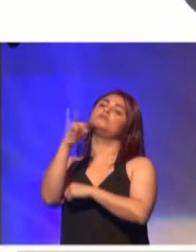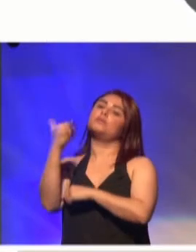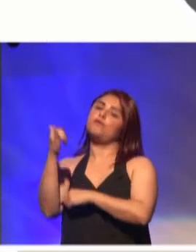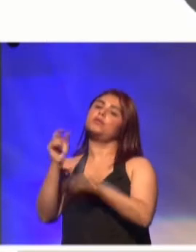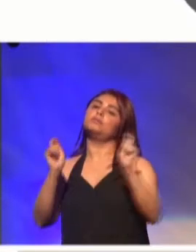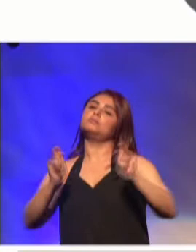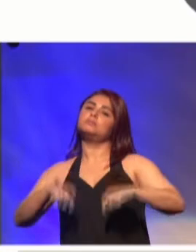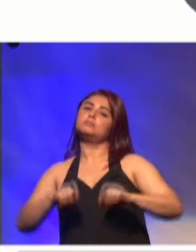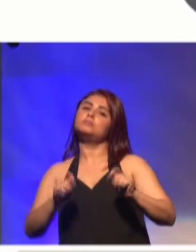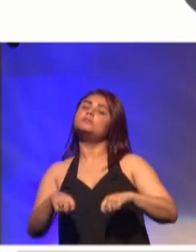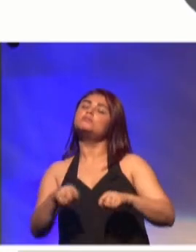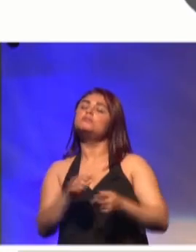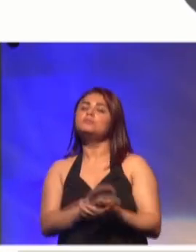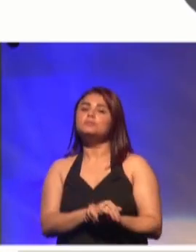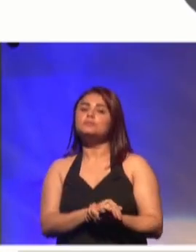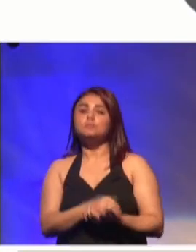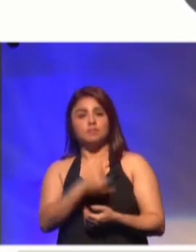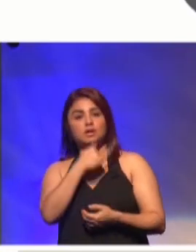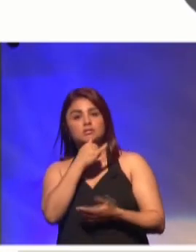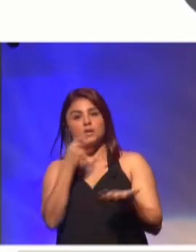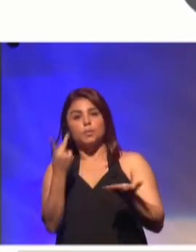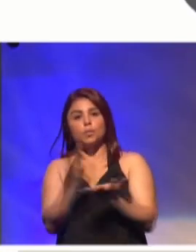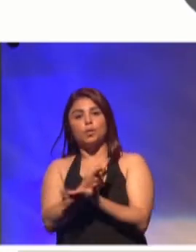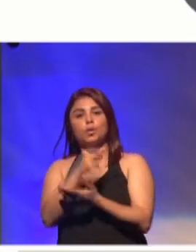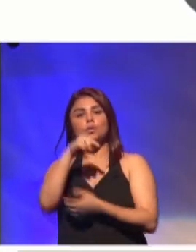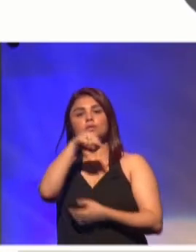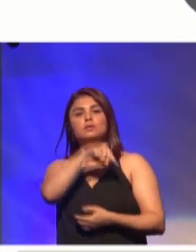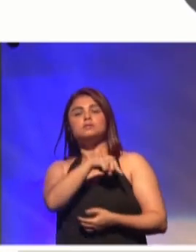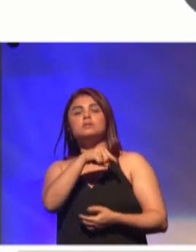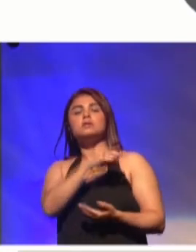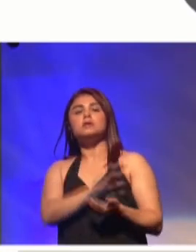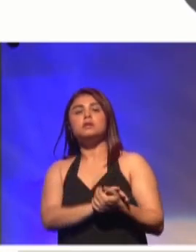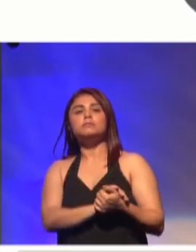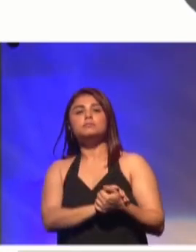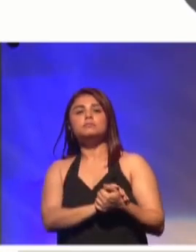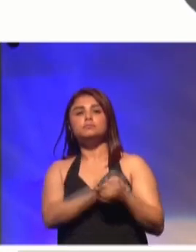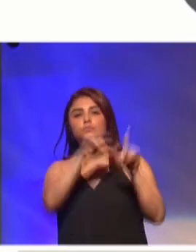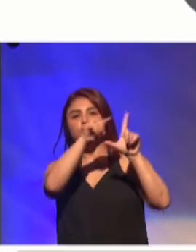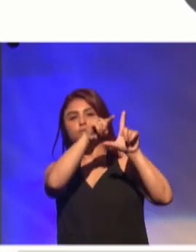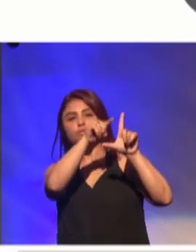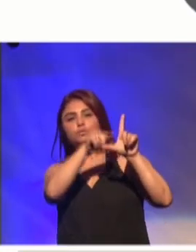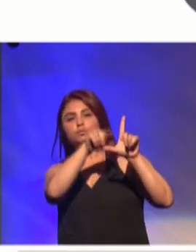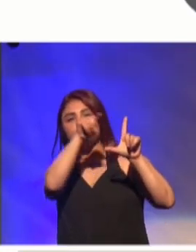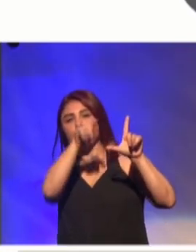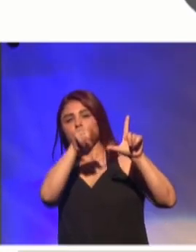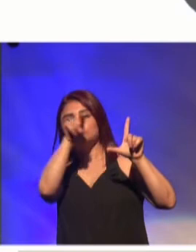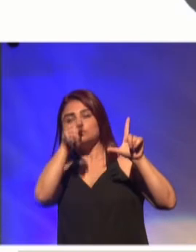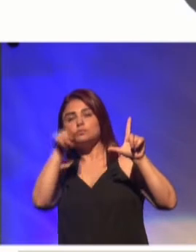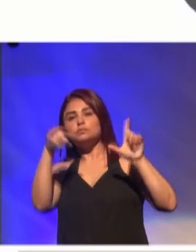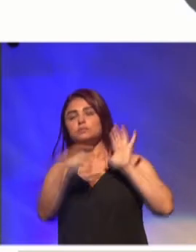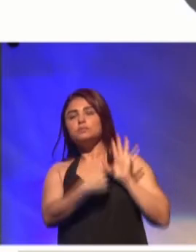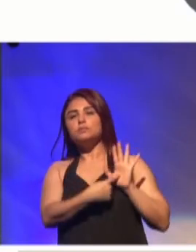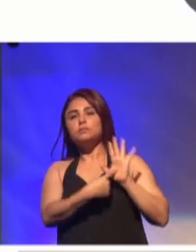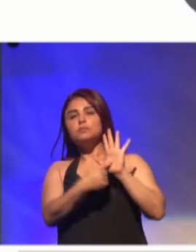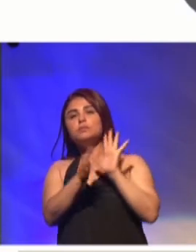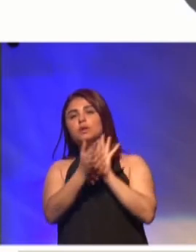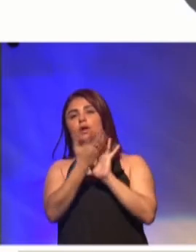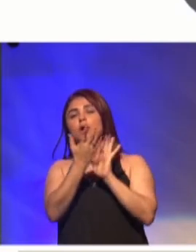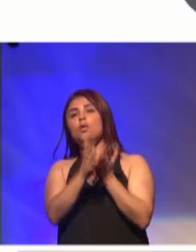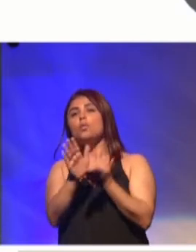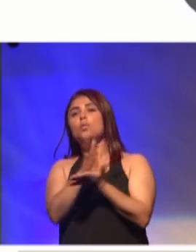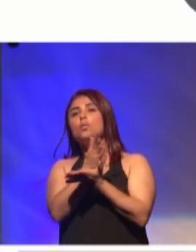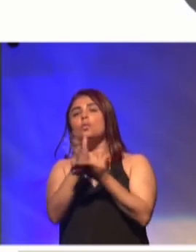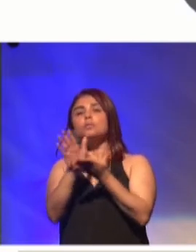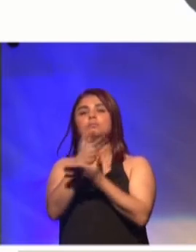por exemplo, o que está acontecendo aqui. Então, nesse gráfico tem algumas ideias de o